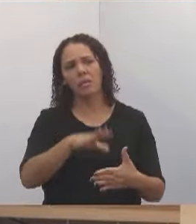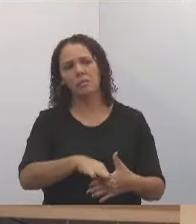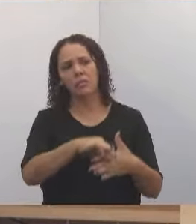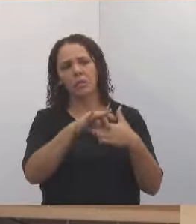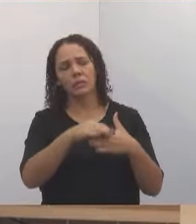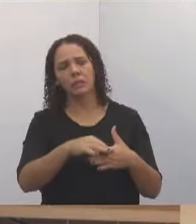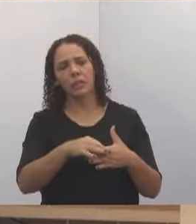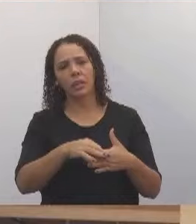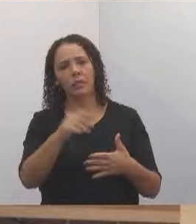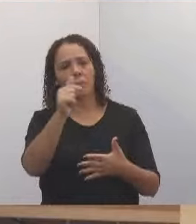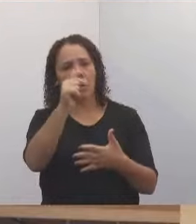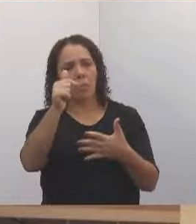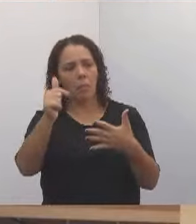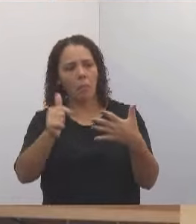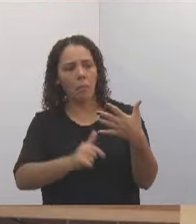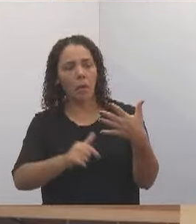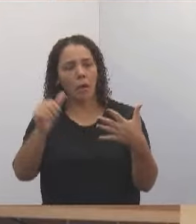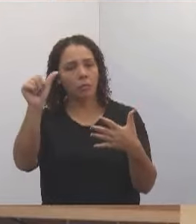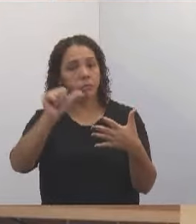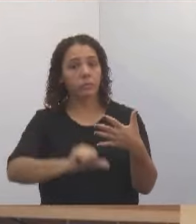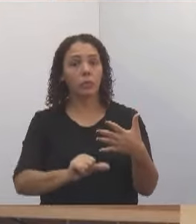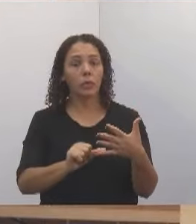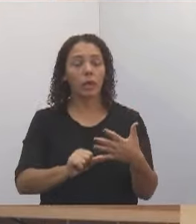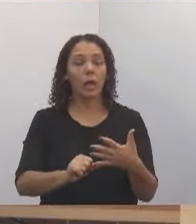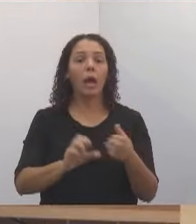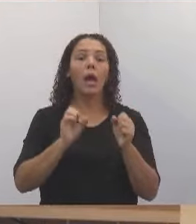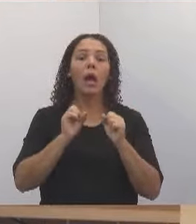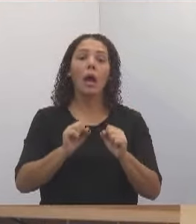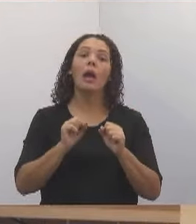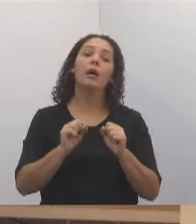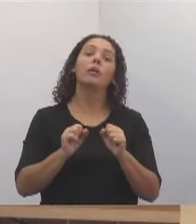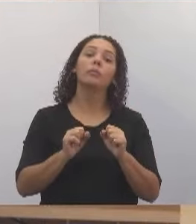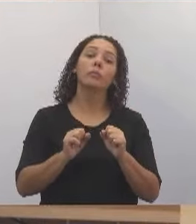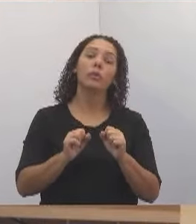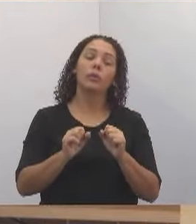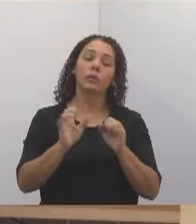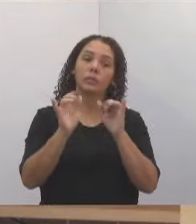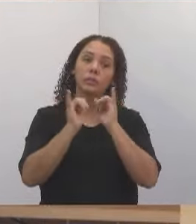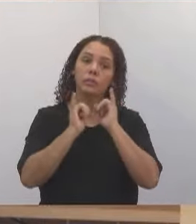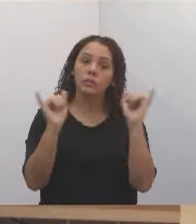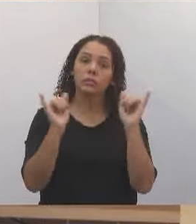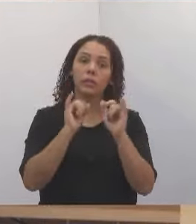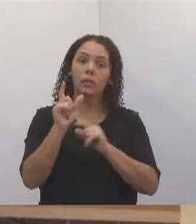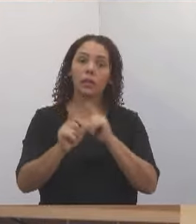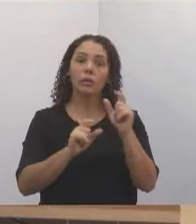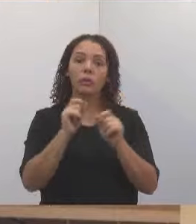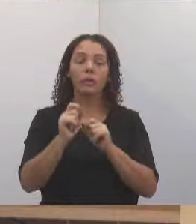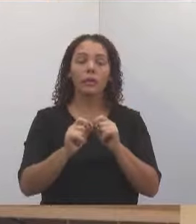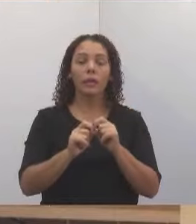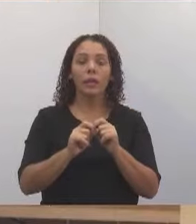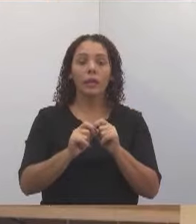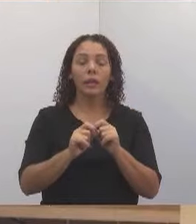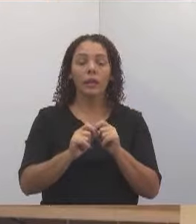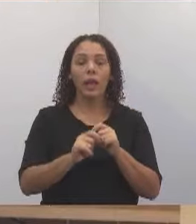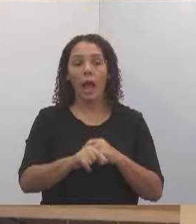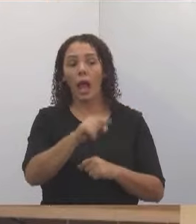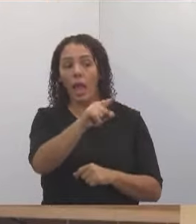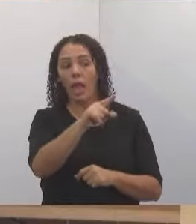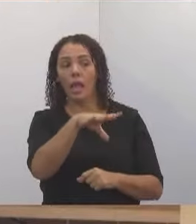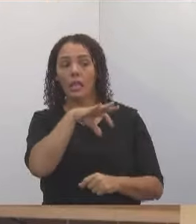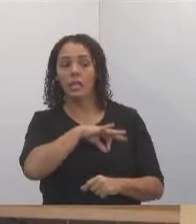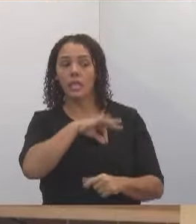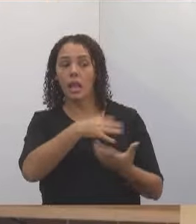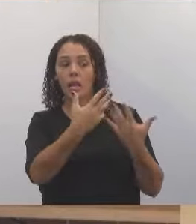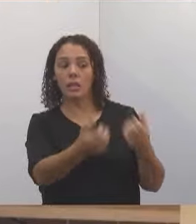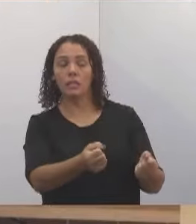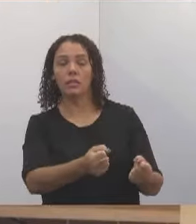que o chefe era isso, que o chefe era aquilo. Aí pode jogar no ar, conversa que ele estava pegando dinheiro meu. Então